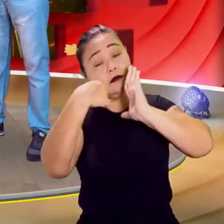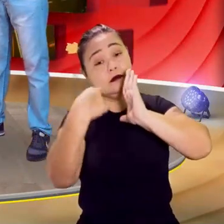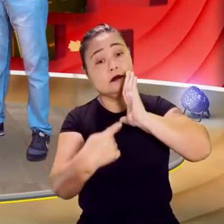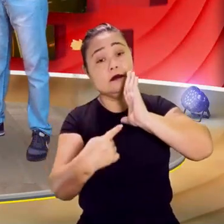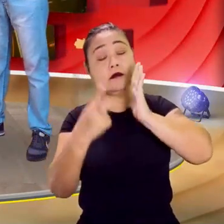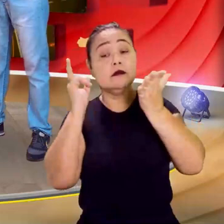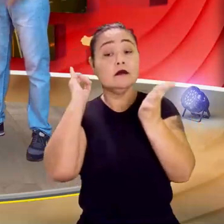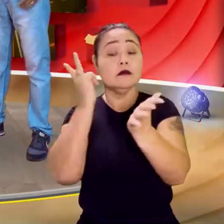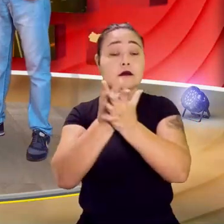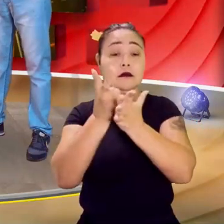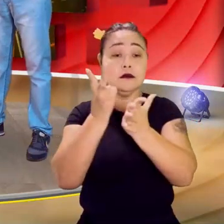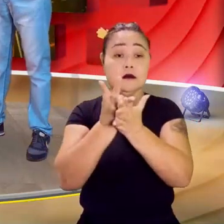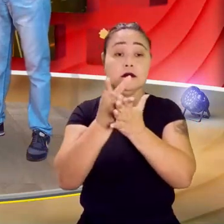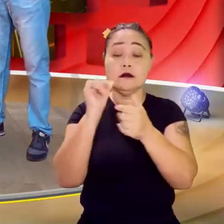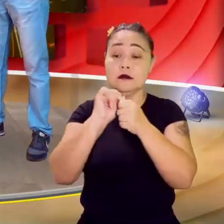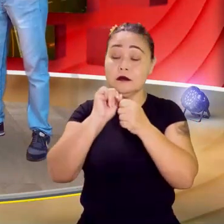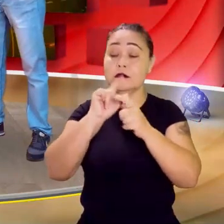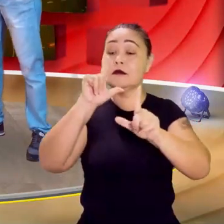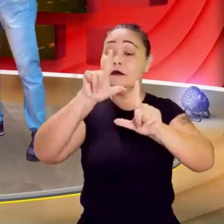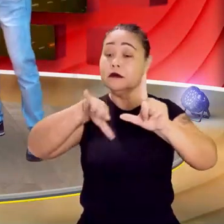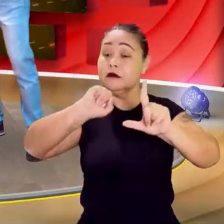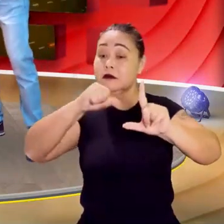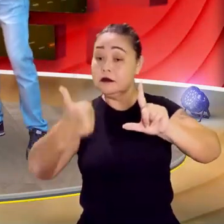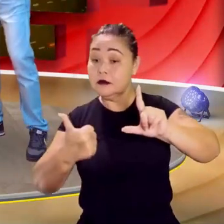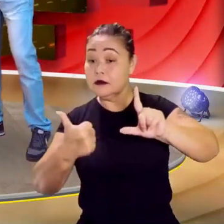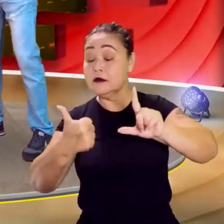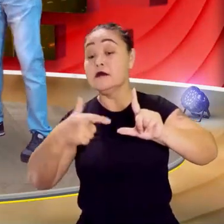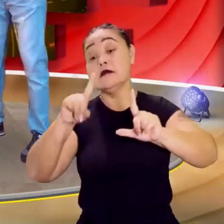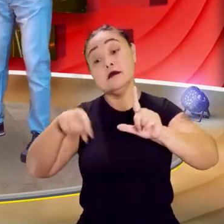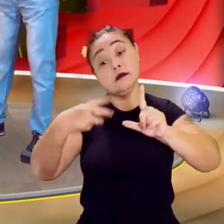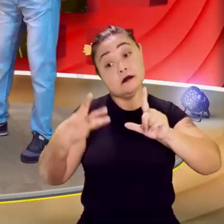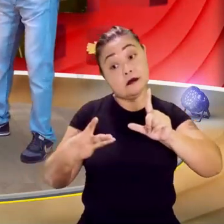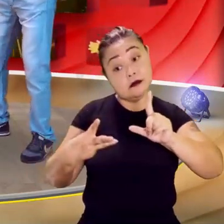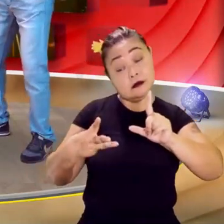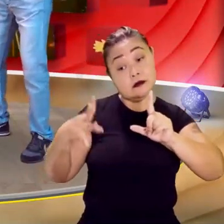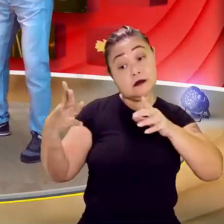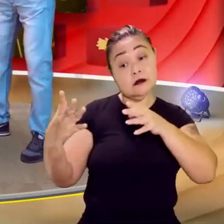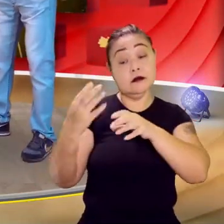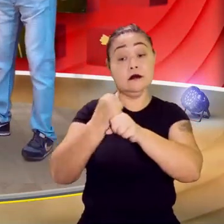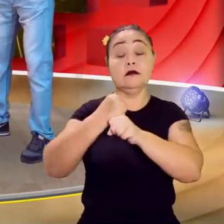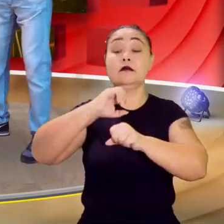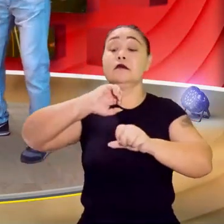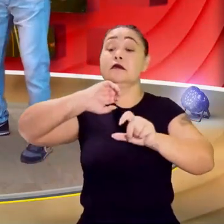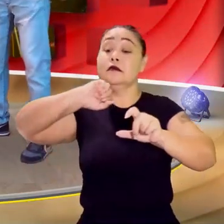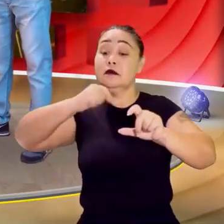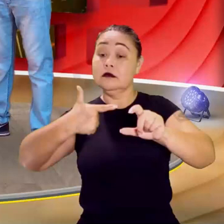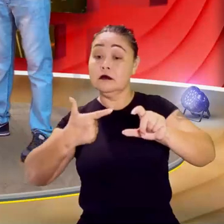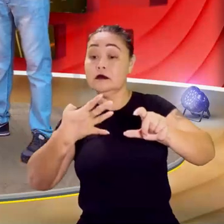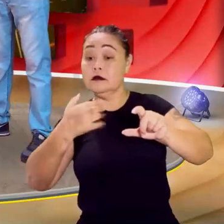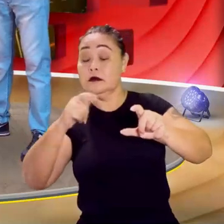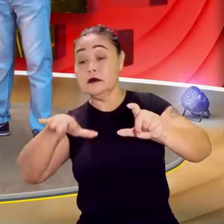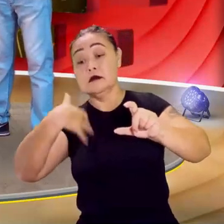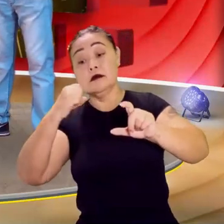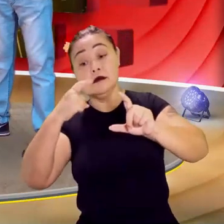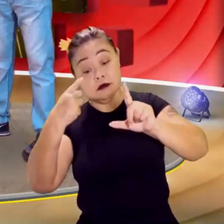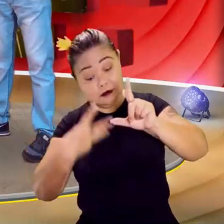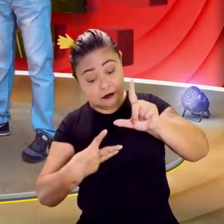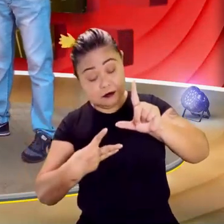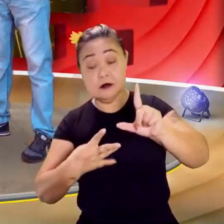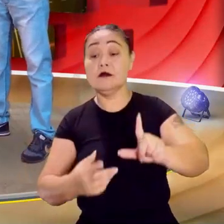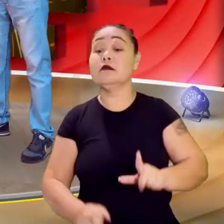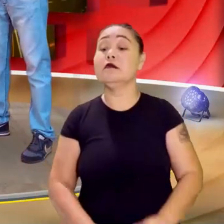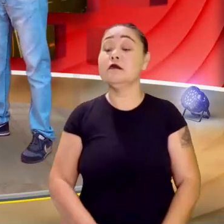Então é o mesmo que fazer o log de 81 na base 3, mais o log de 243 na base